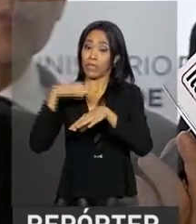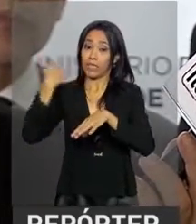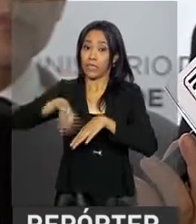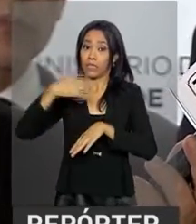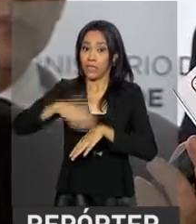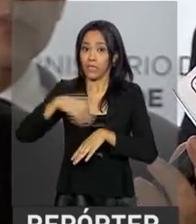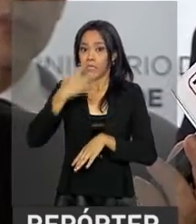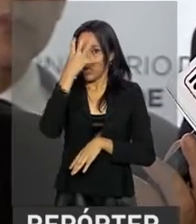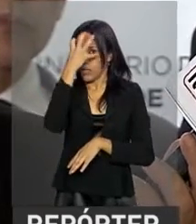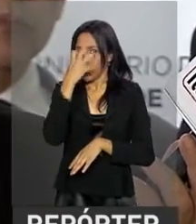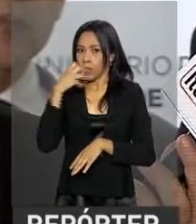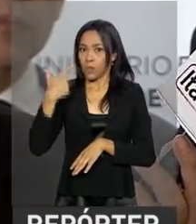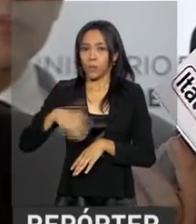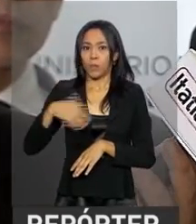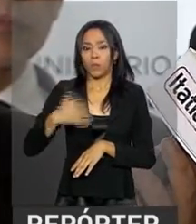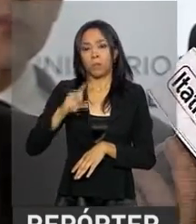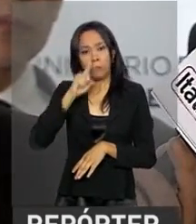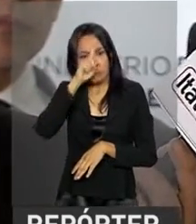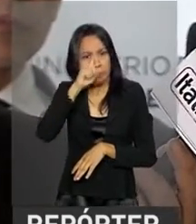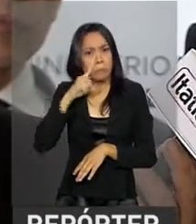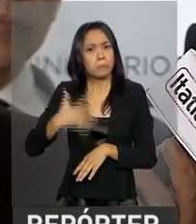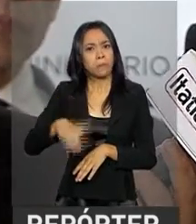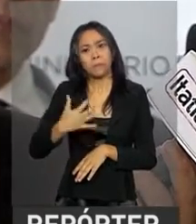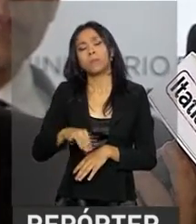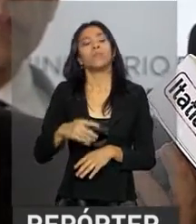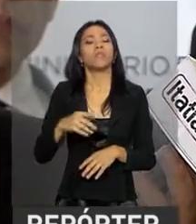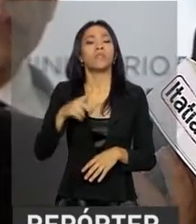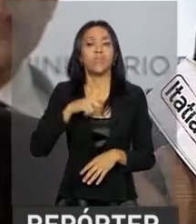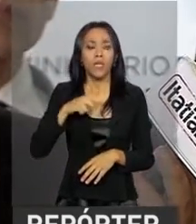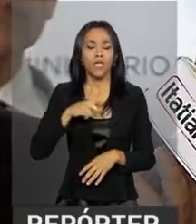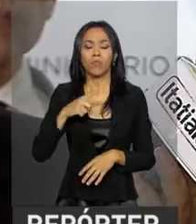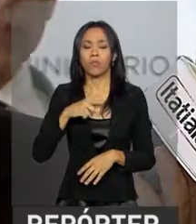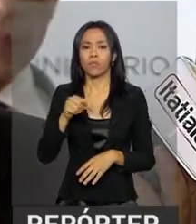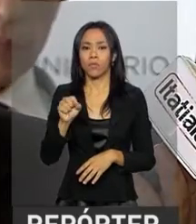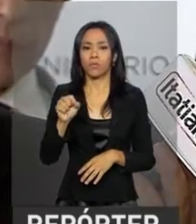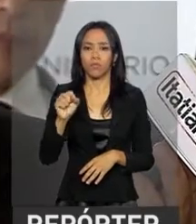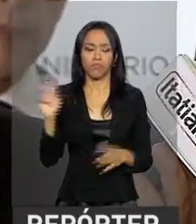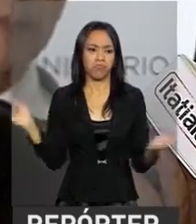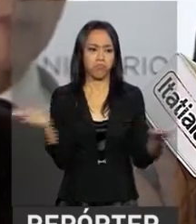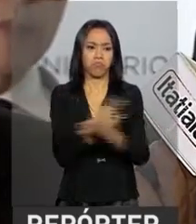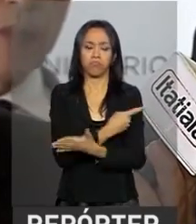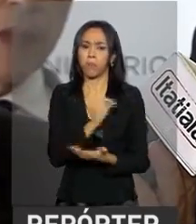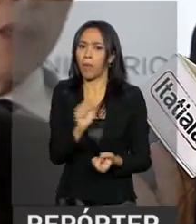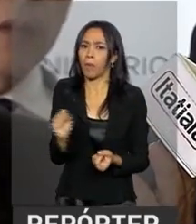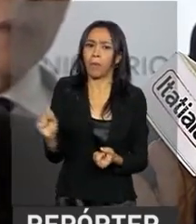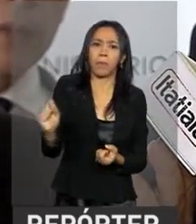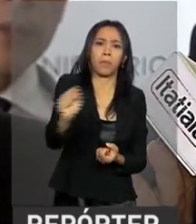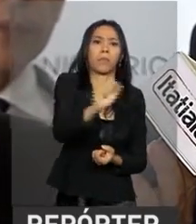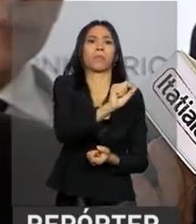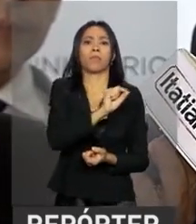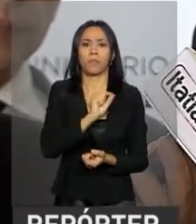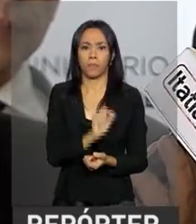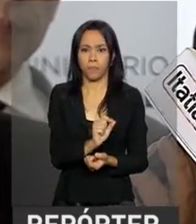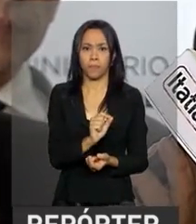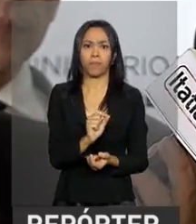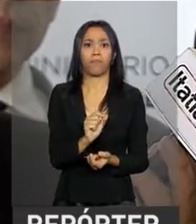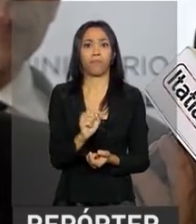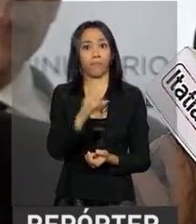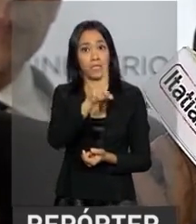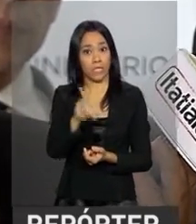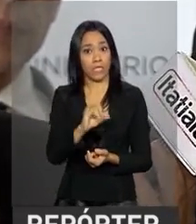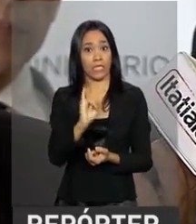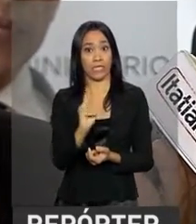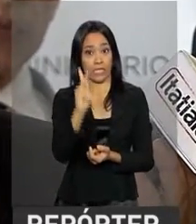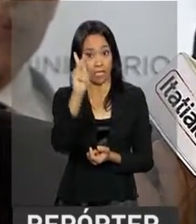graves nós temos 85 cento de redução de casos de zica